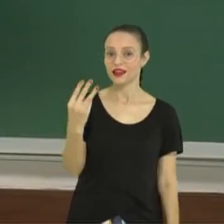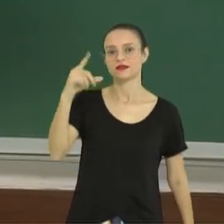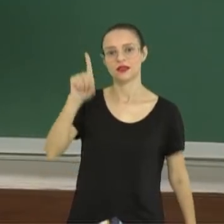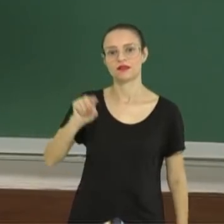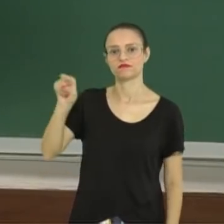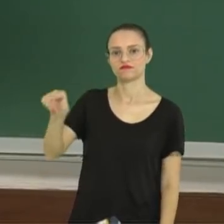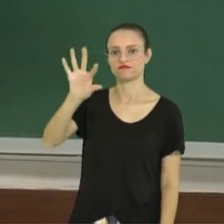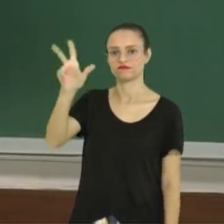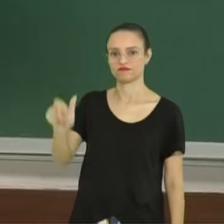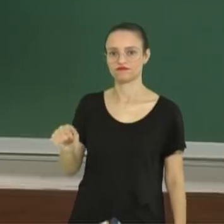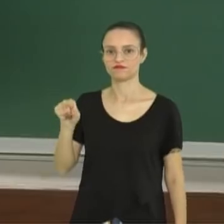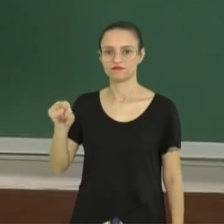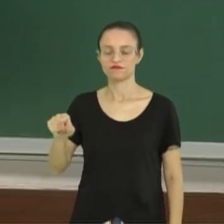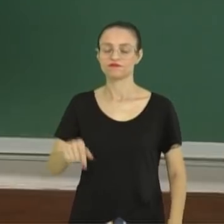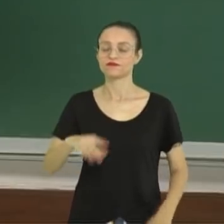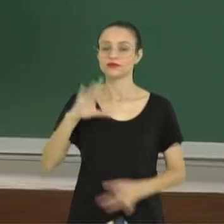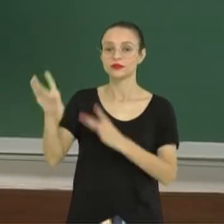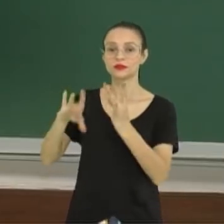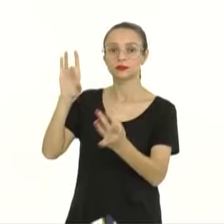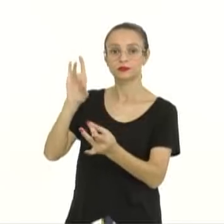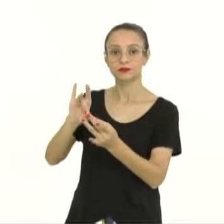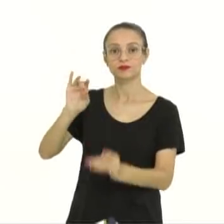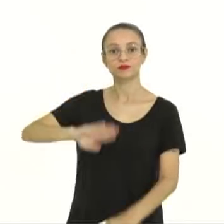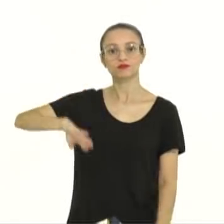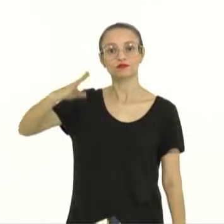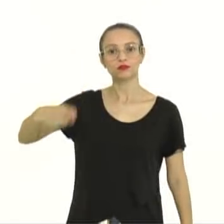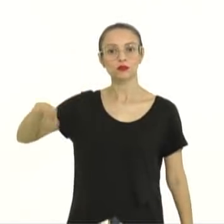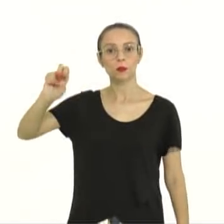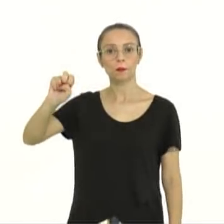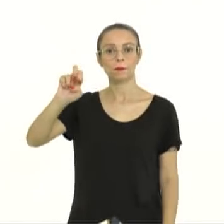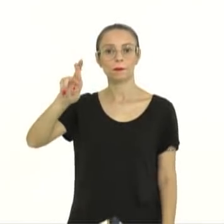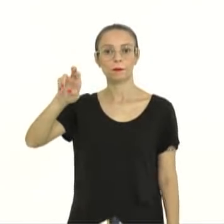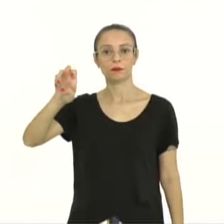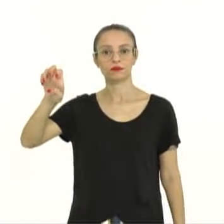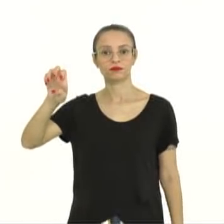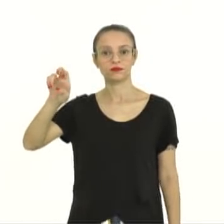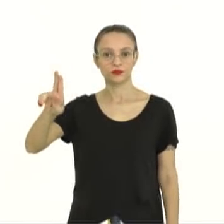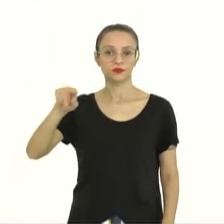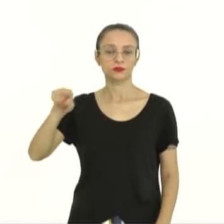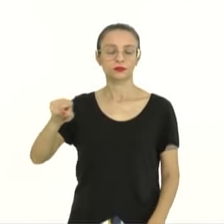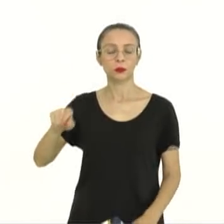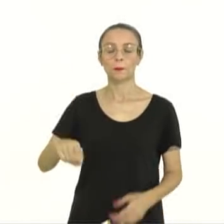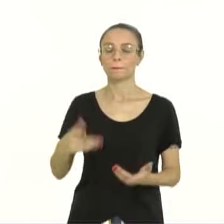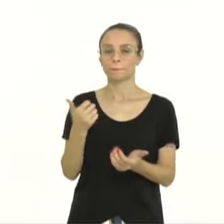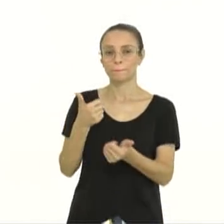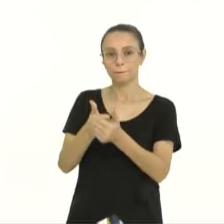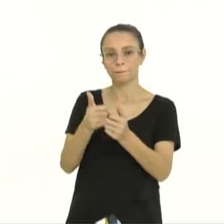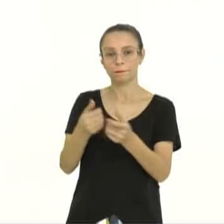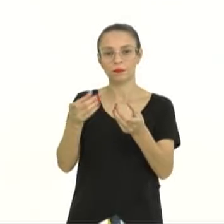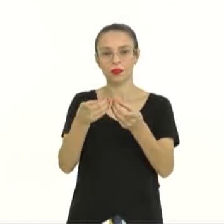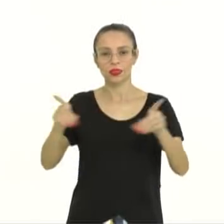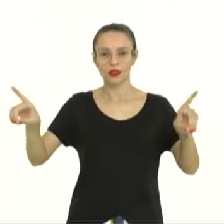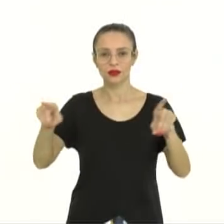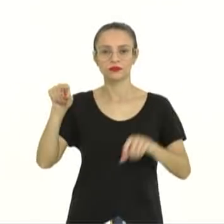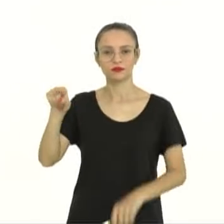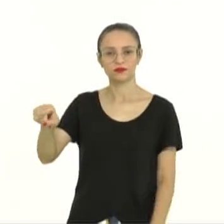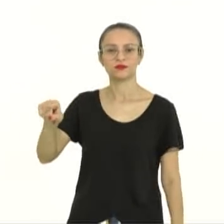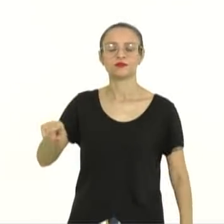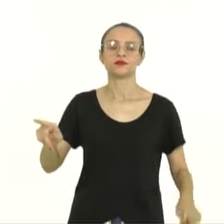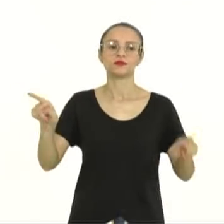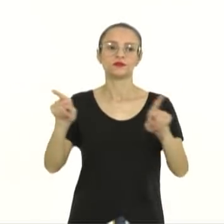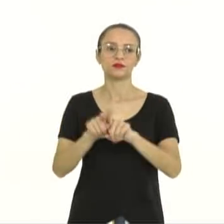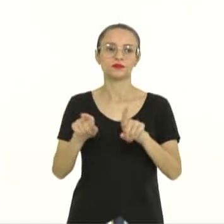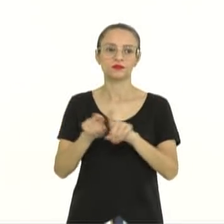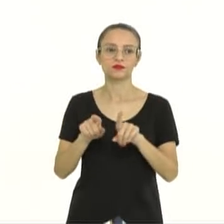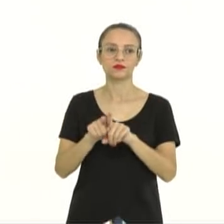África. Mais especificamente no Vale do Sahel, na transição ali do deserto para as florestas, né, da África subsaariana,